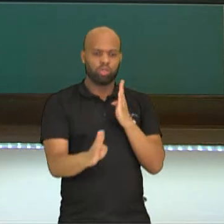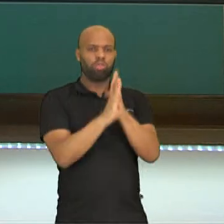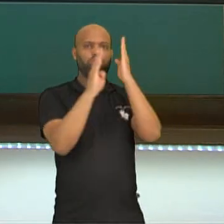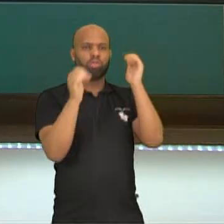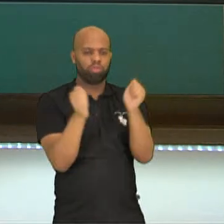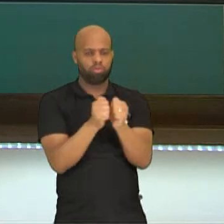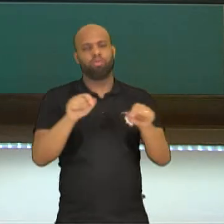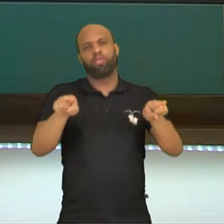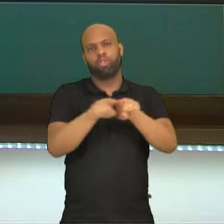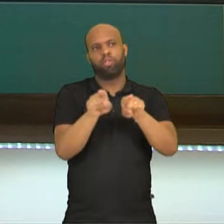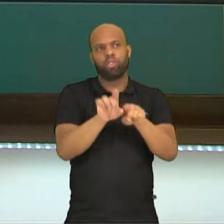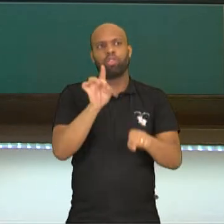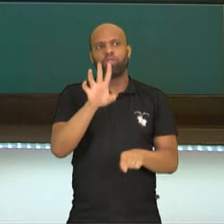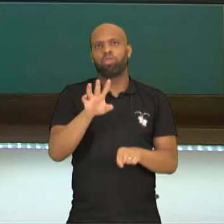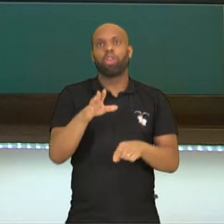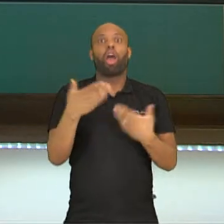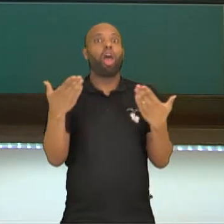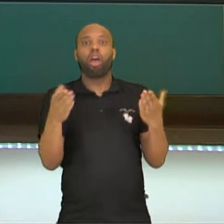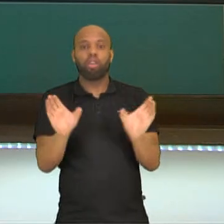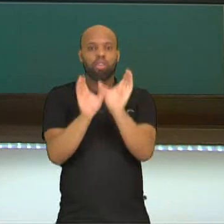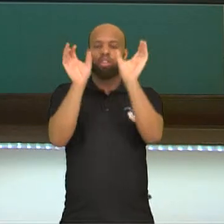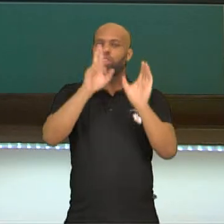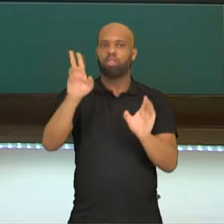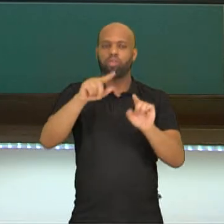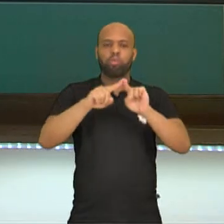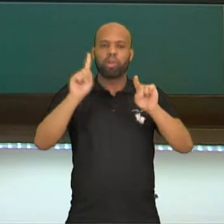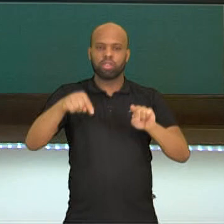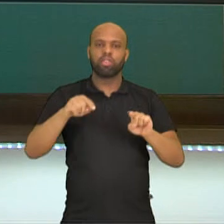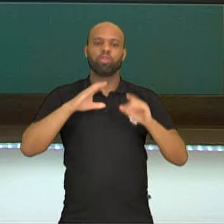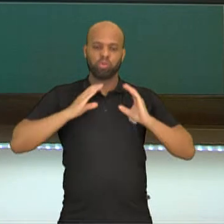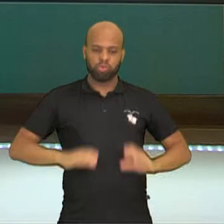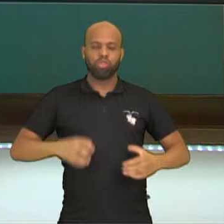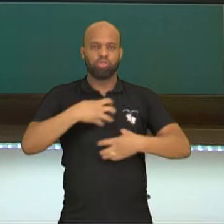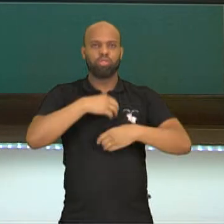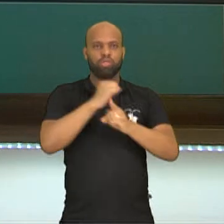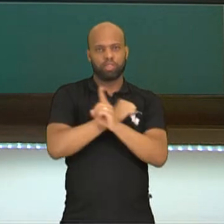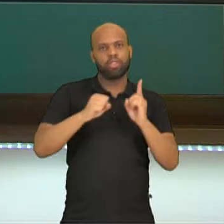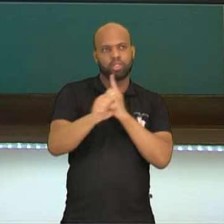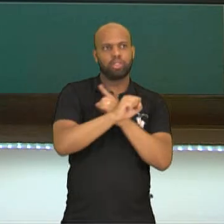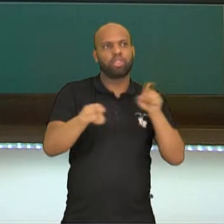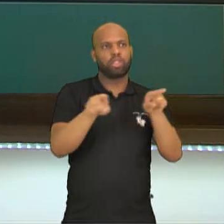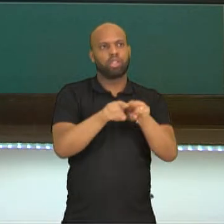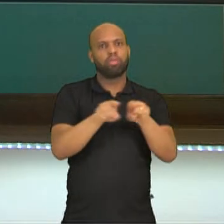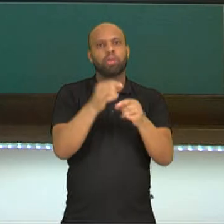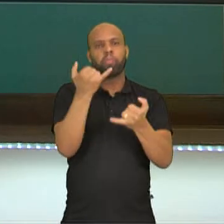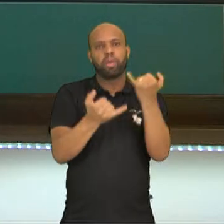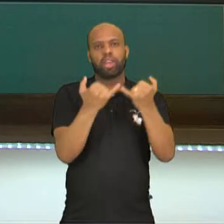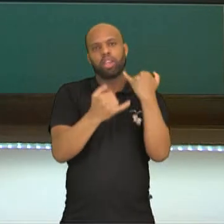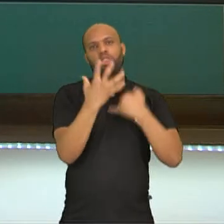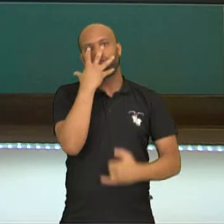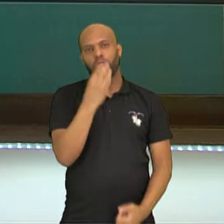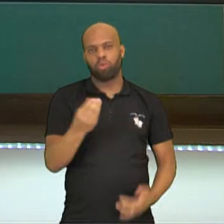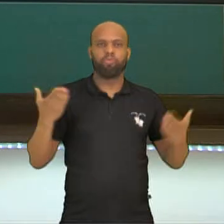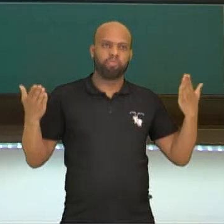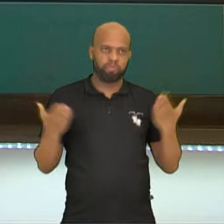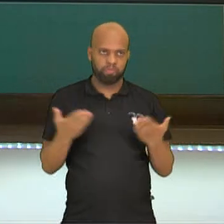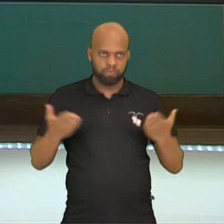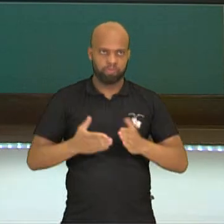juntos, não só por um acaso, mas que eles tinham esse comportamento social aí, parecido com os lobos que temos hoje em